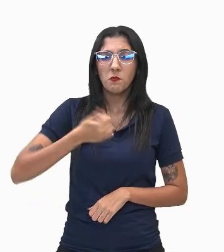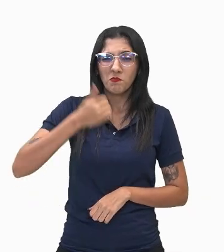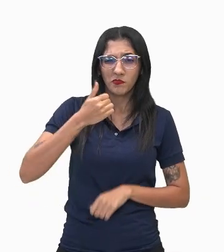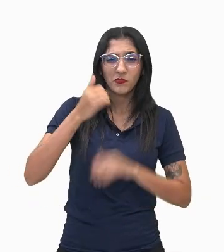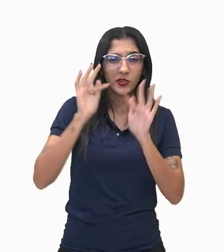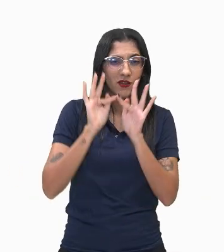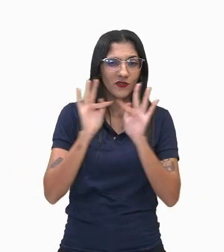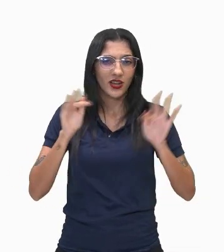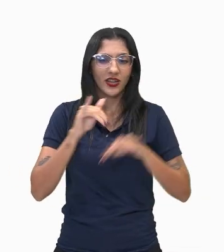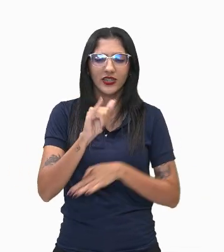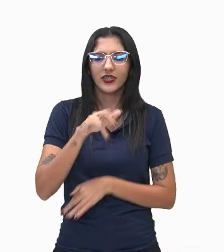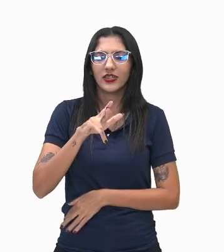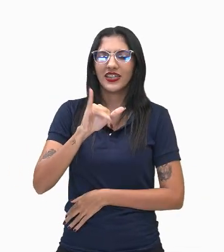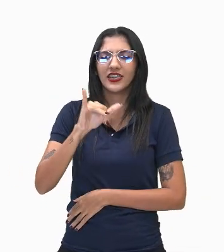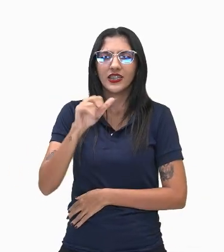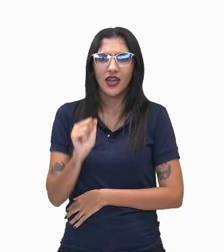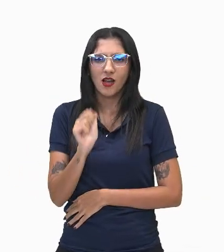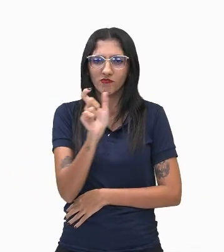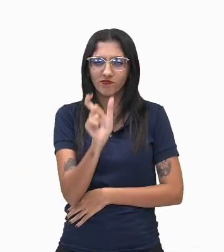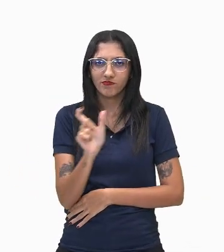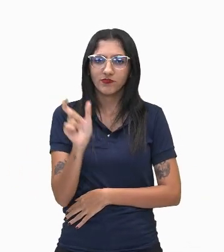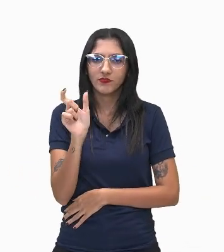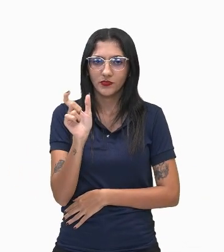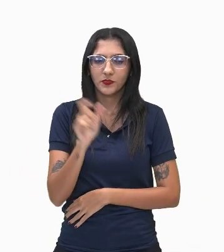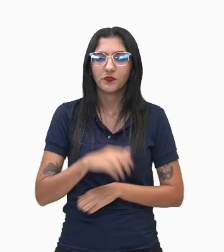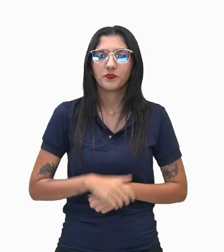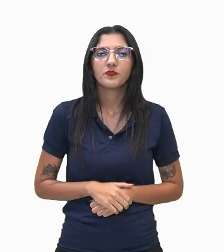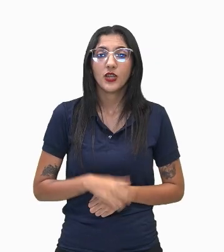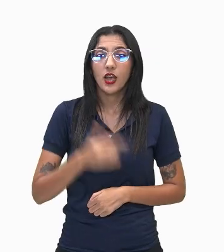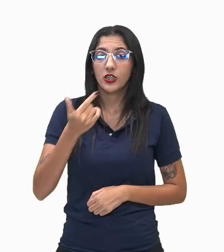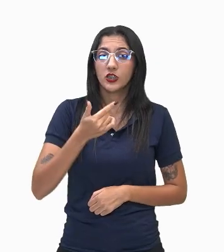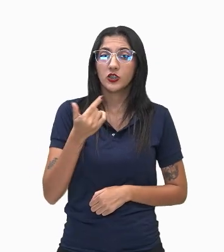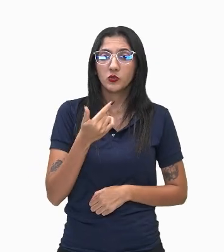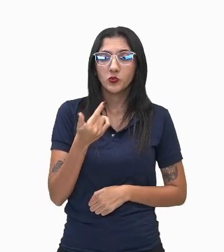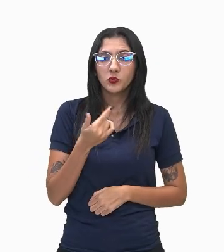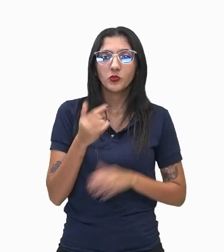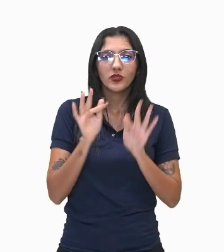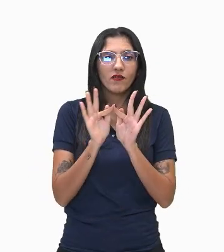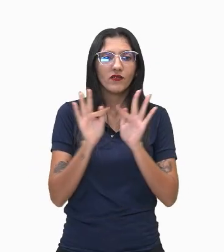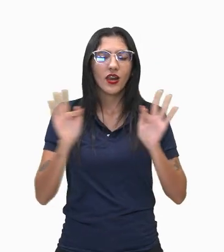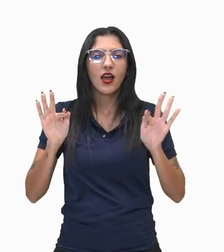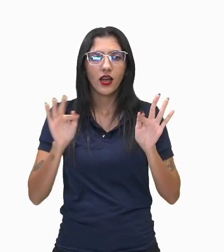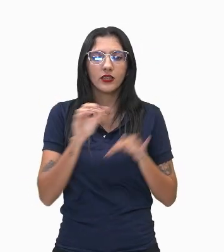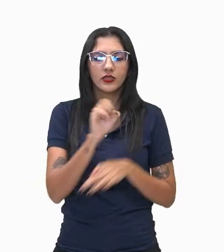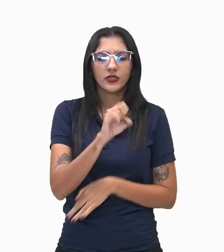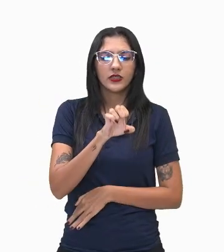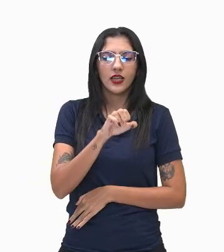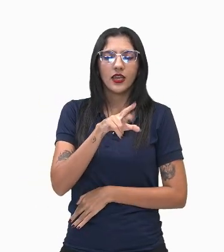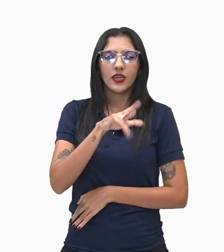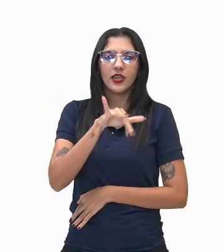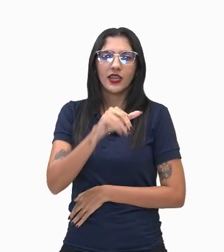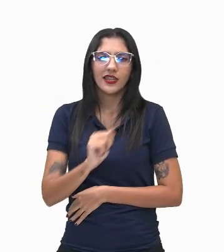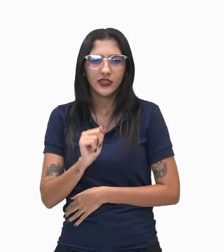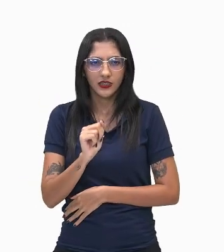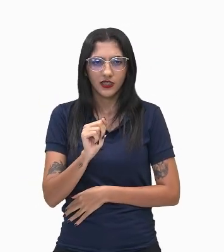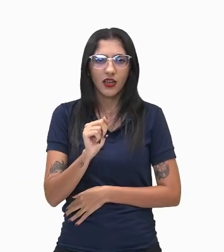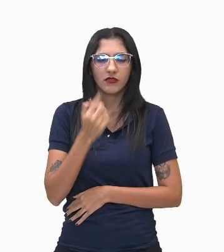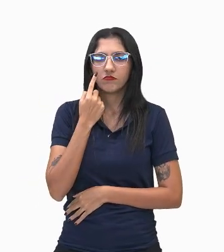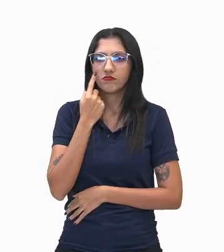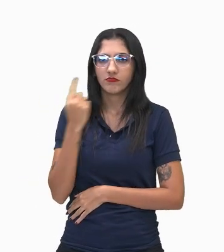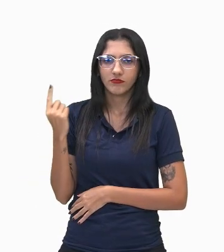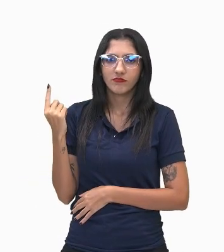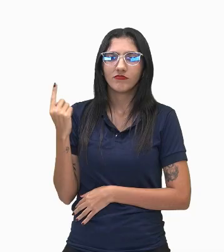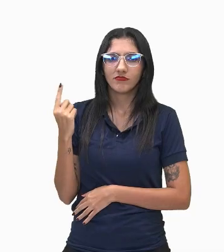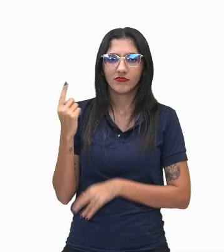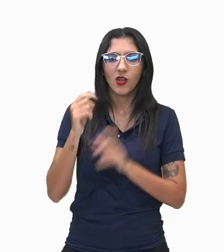ao evento. Iria, tá? Seria ele o menino de quem que